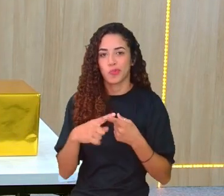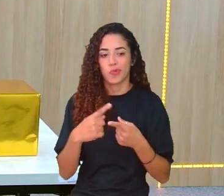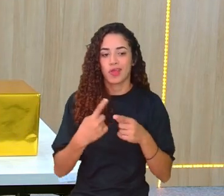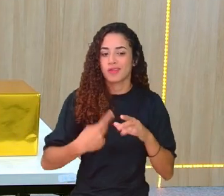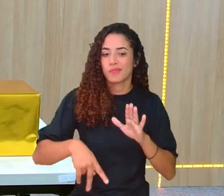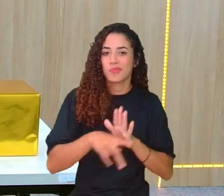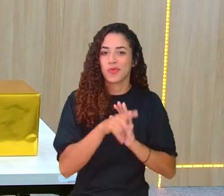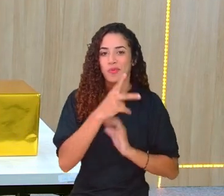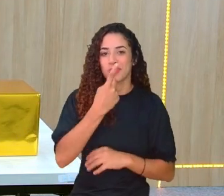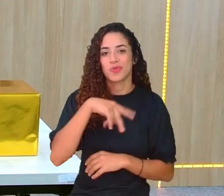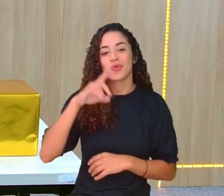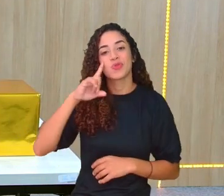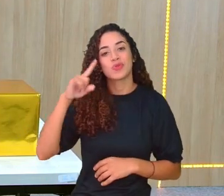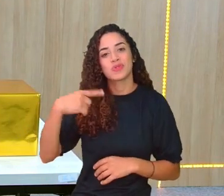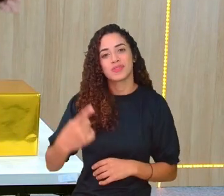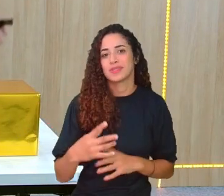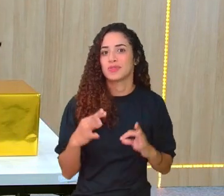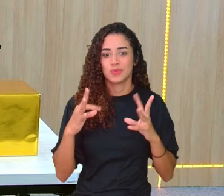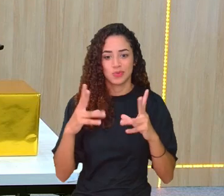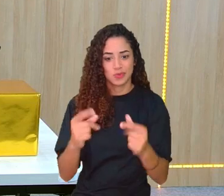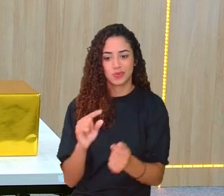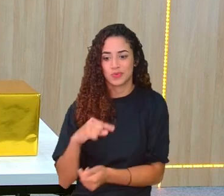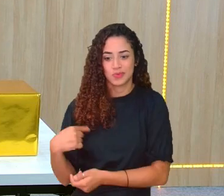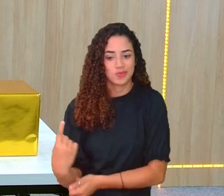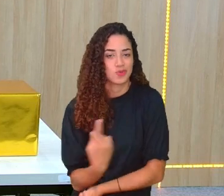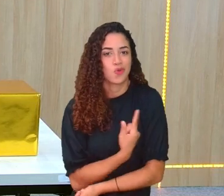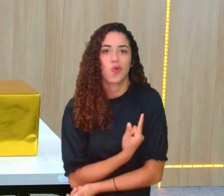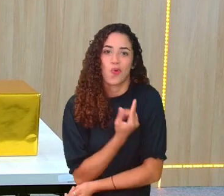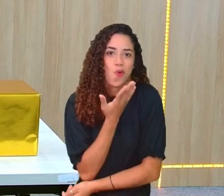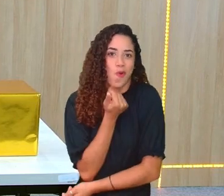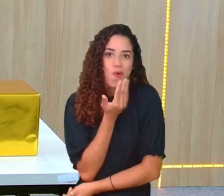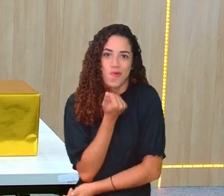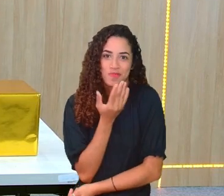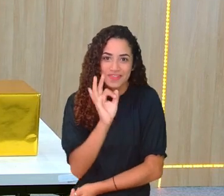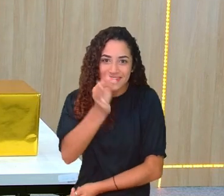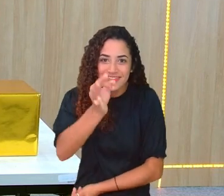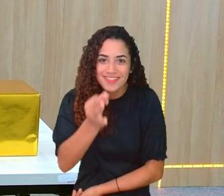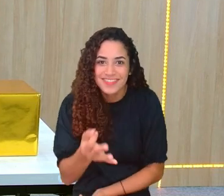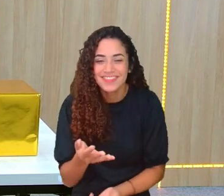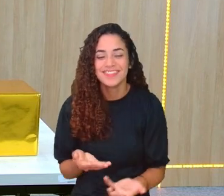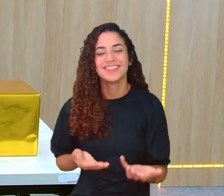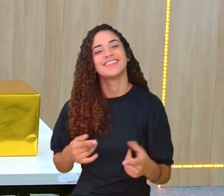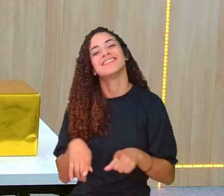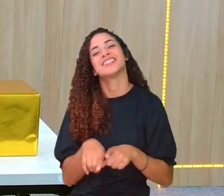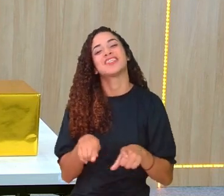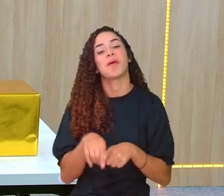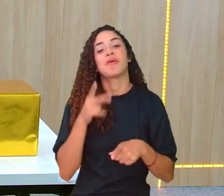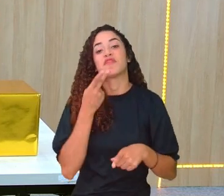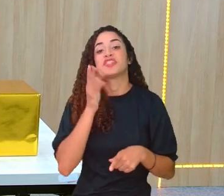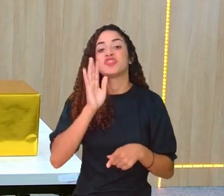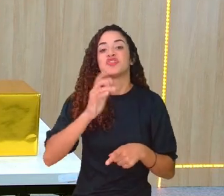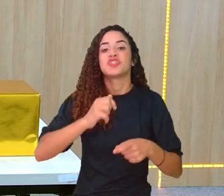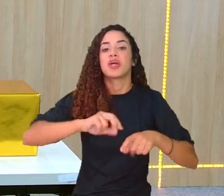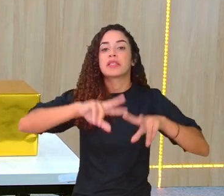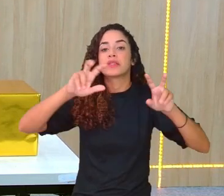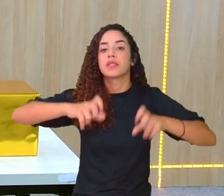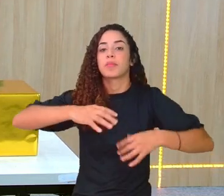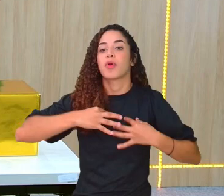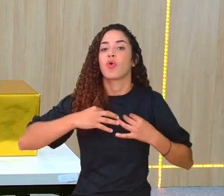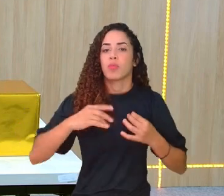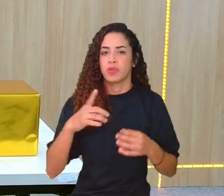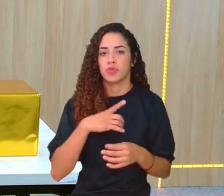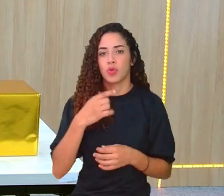cotidiano. No cotidiano, todo mundo. Acho que todo mundo come. Falei de roupas. Tem outro exemplo,